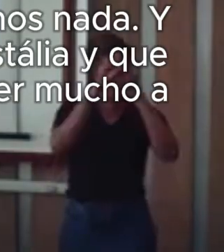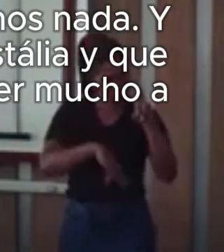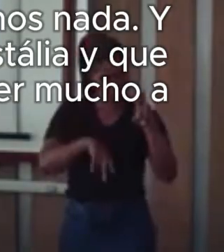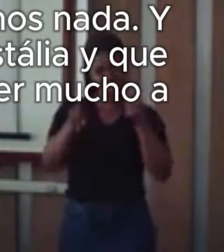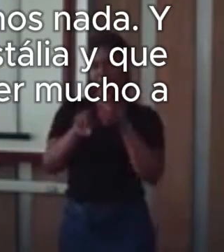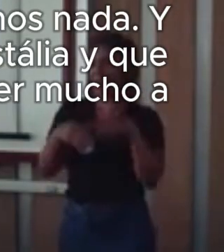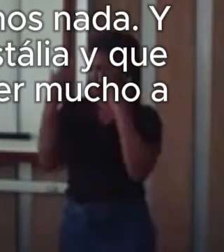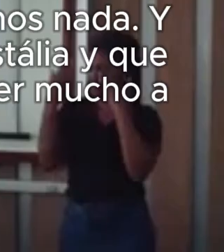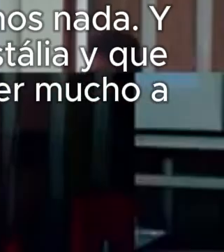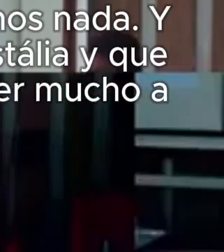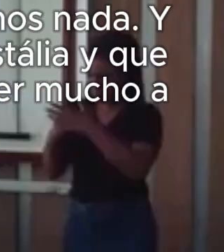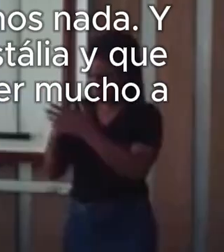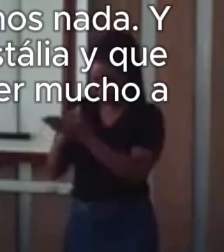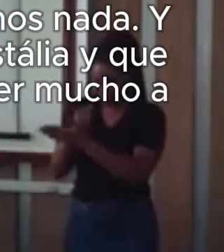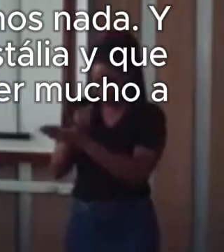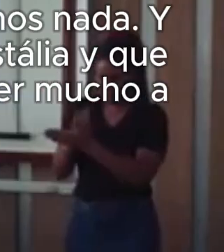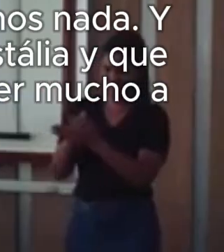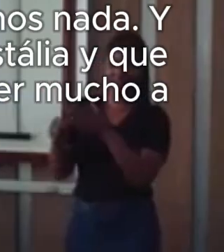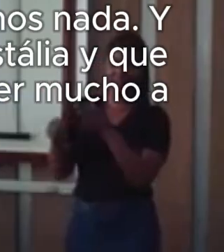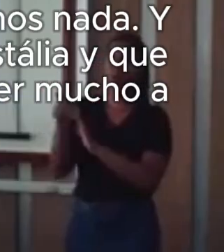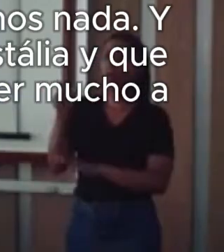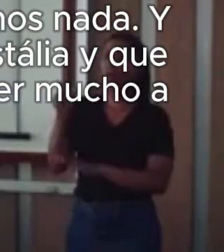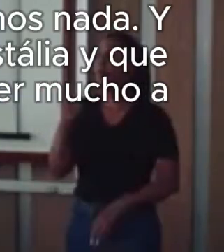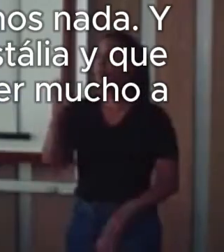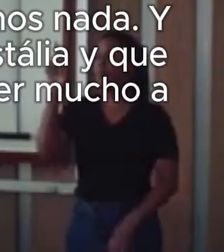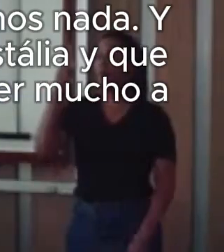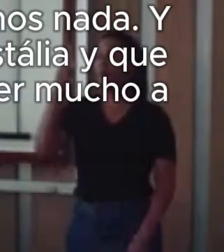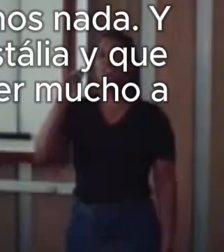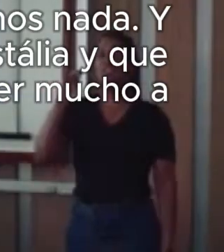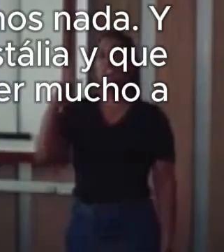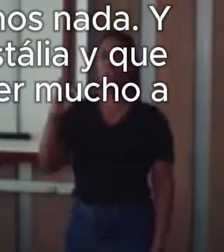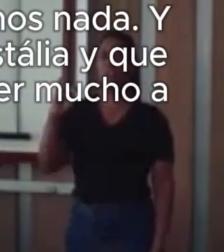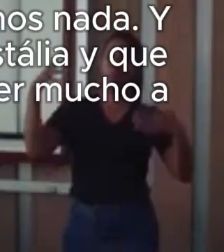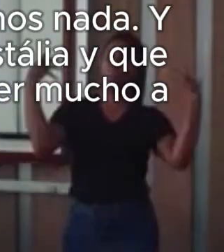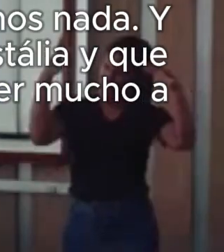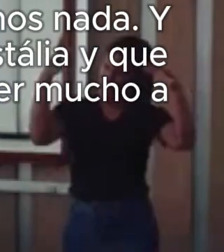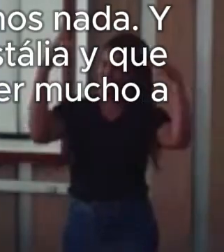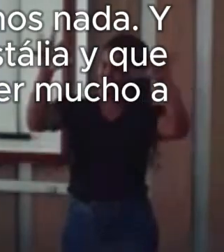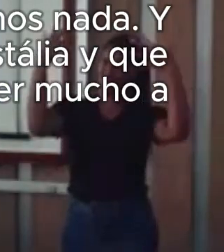a Cristália na pessoa do doutor Pacheco. Muito obrigada.